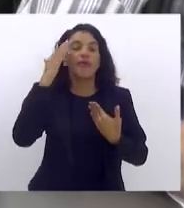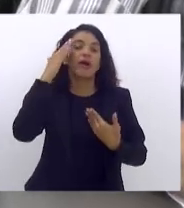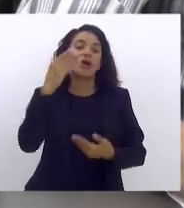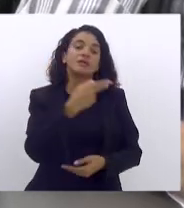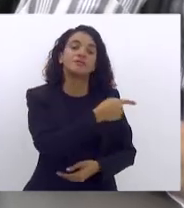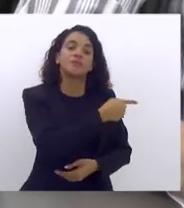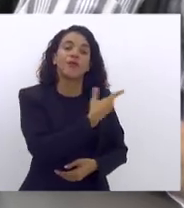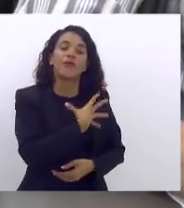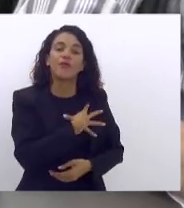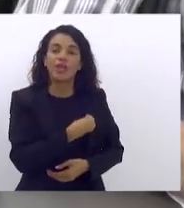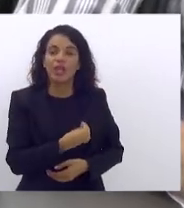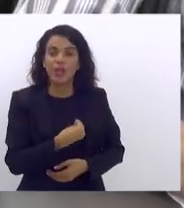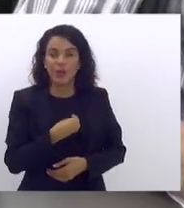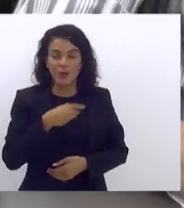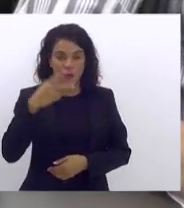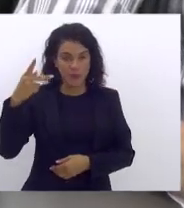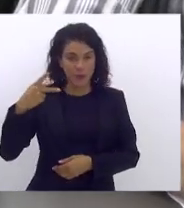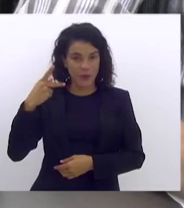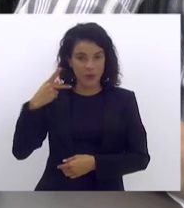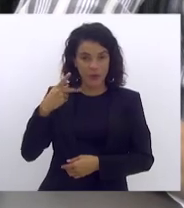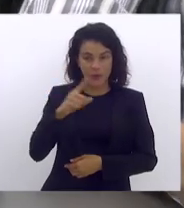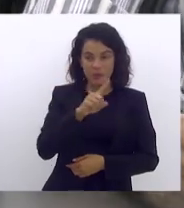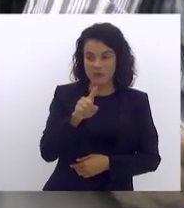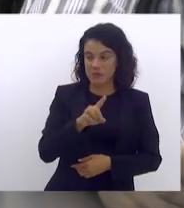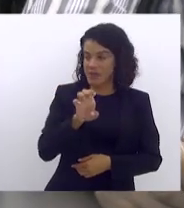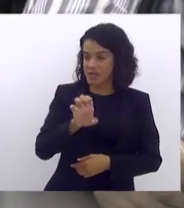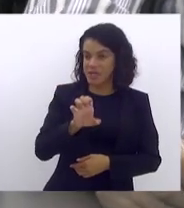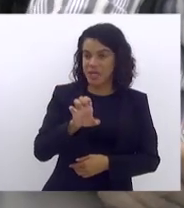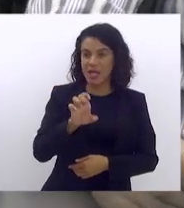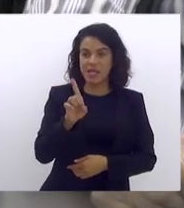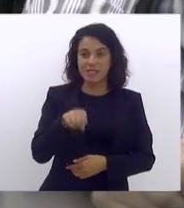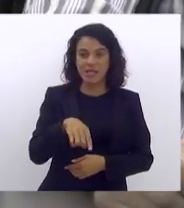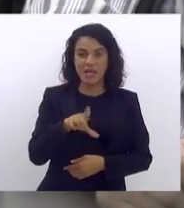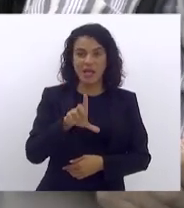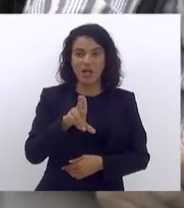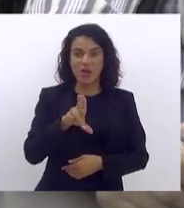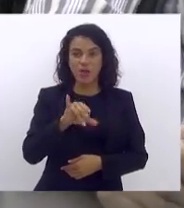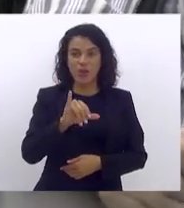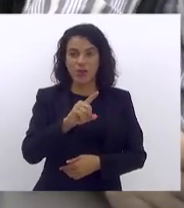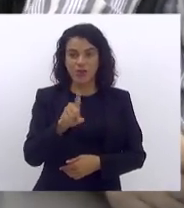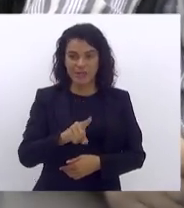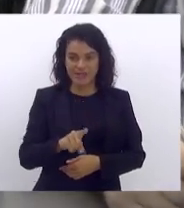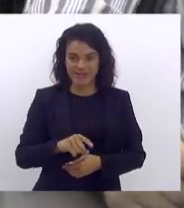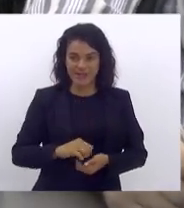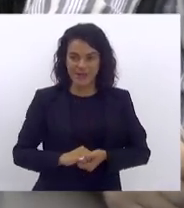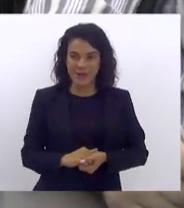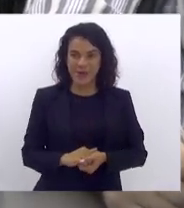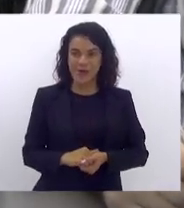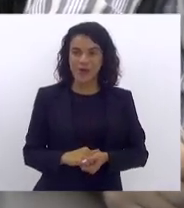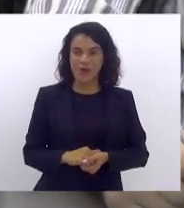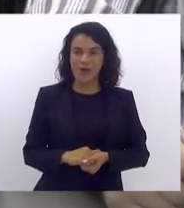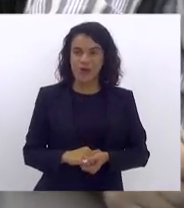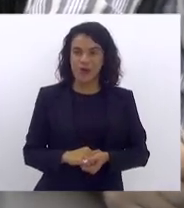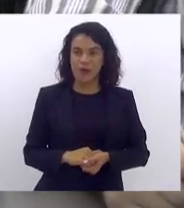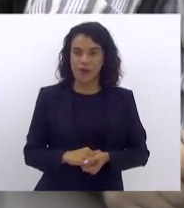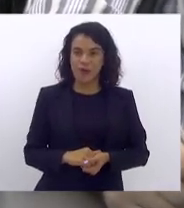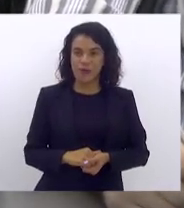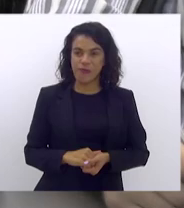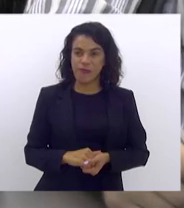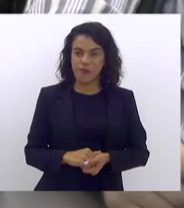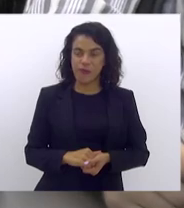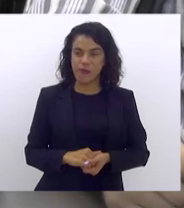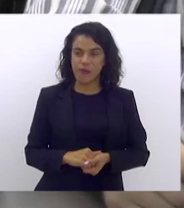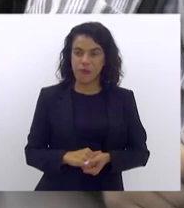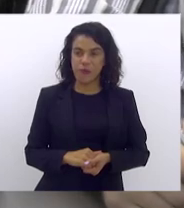filho, procurador Zé Luiz. Tá que, certo. Quando tiver com ele, assessora o seu irmão. Vou agradecer. Lá na